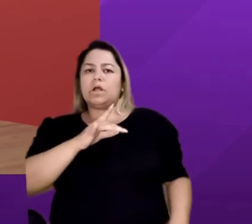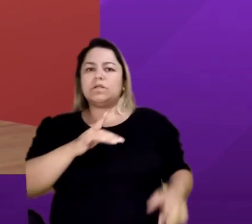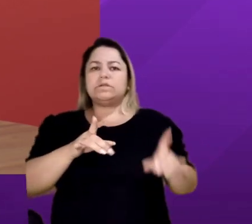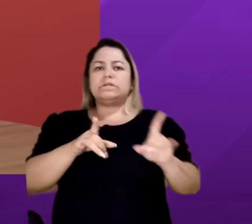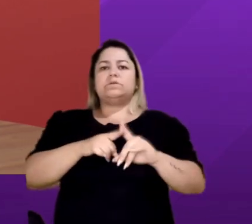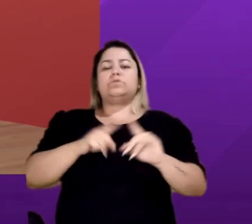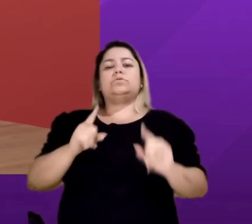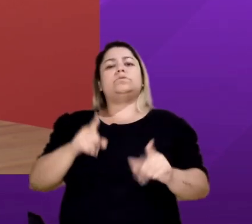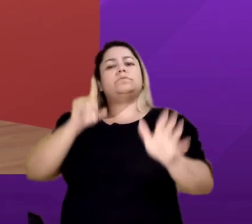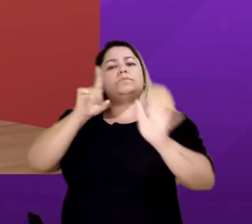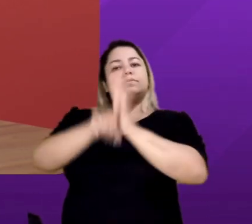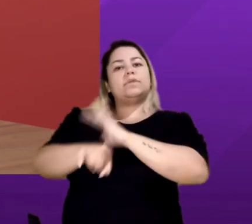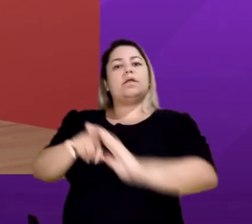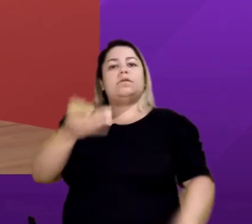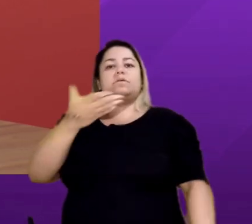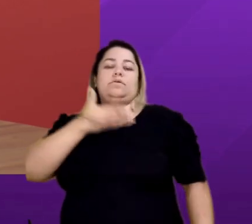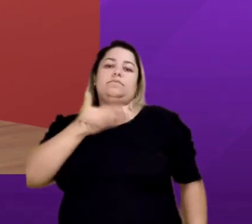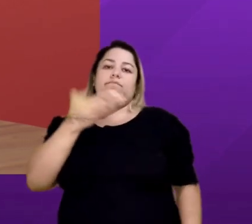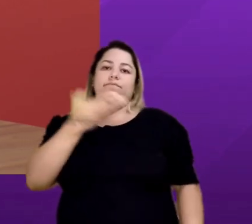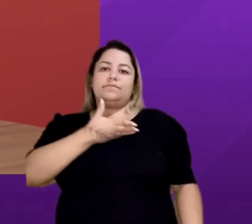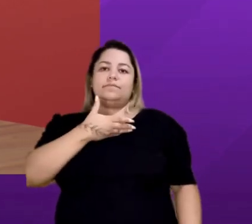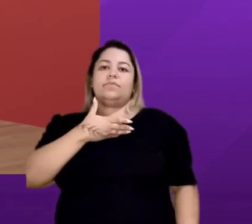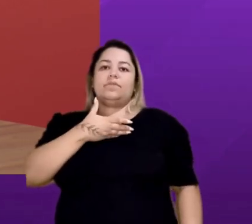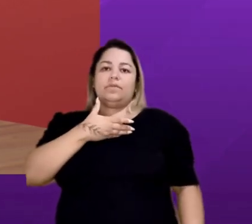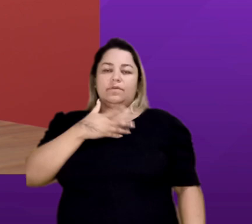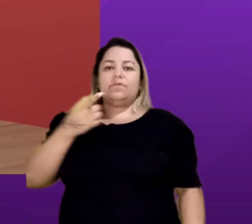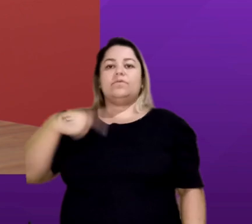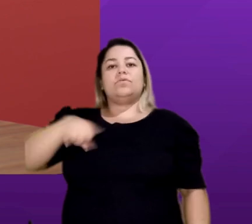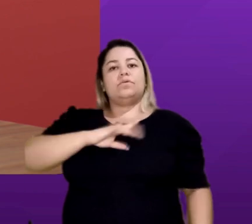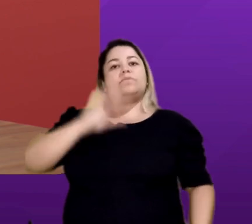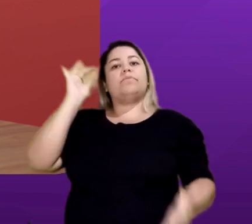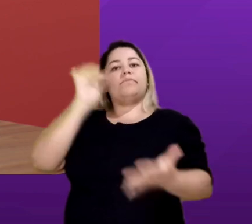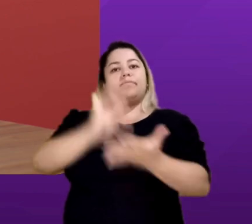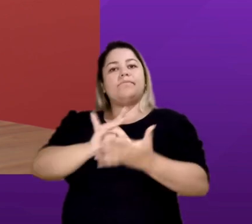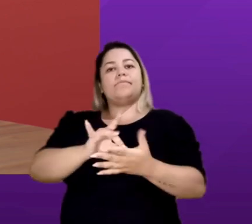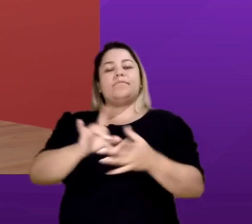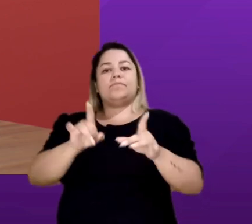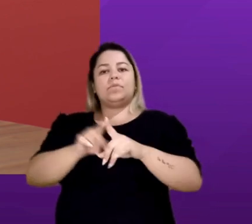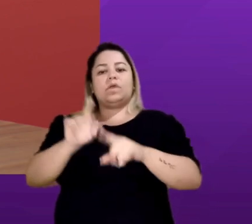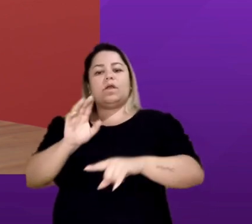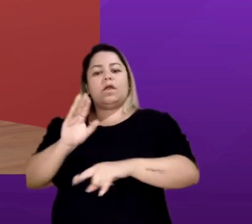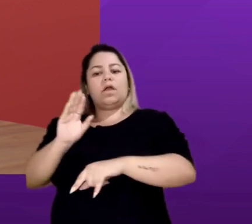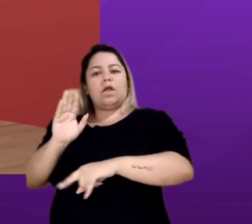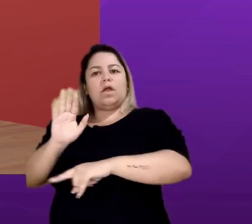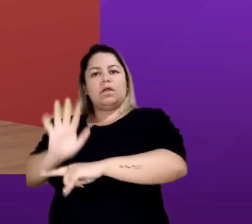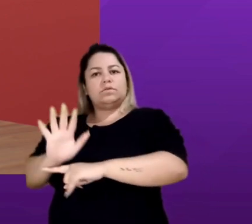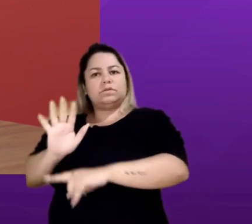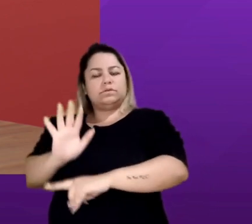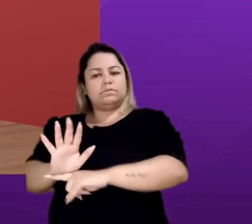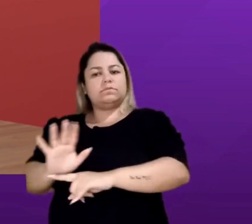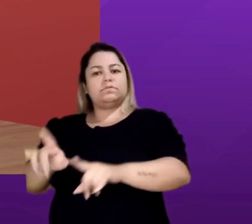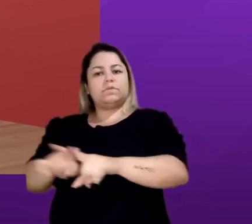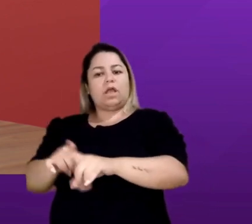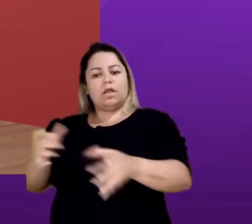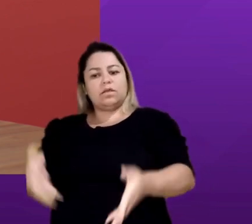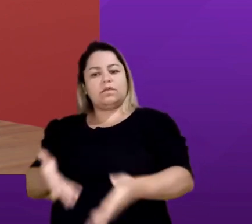fez ver que a gente estava, de fato, criando a Juliana e nossos filhos preparados